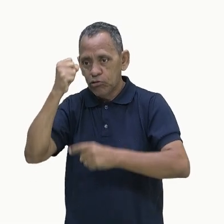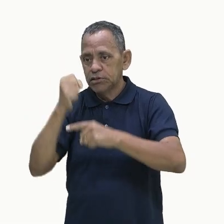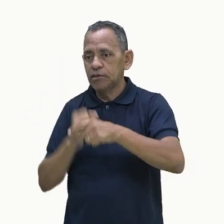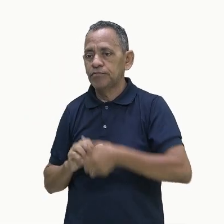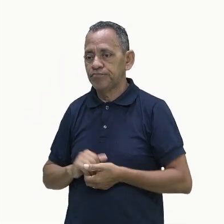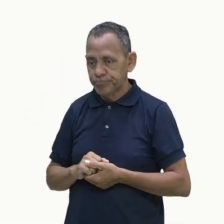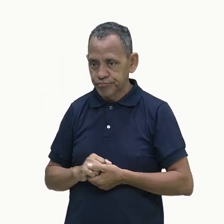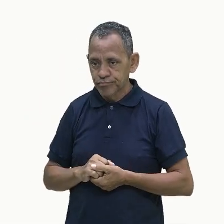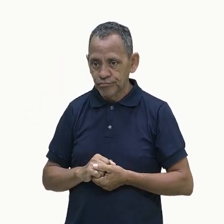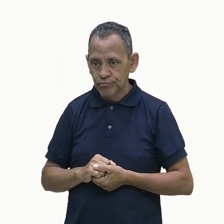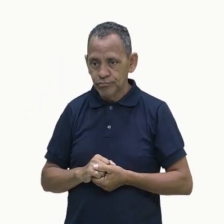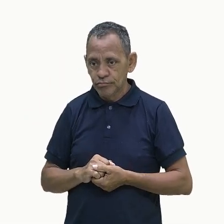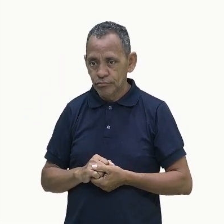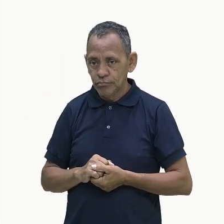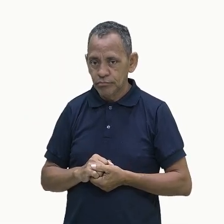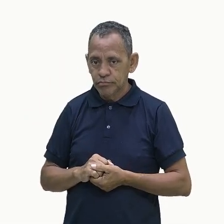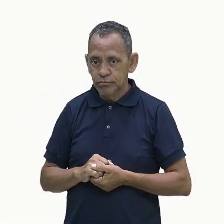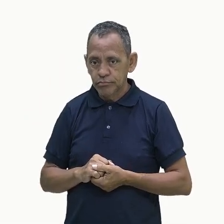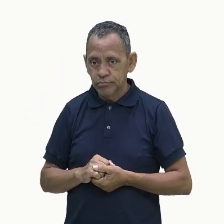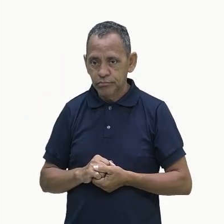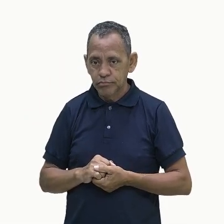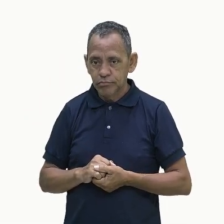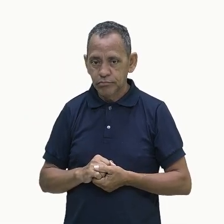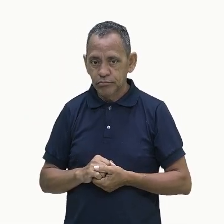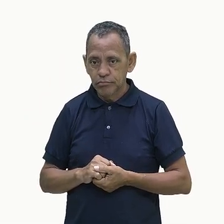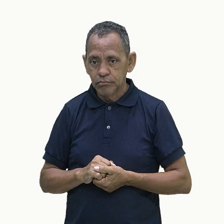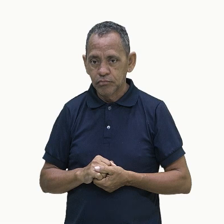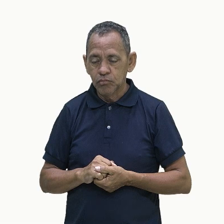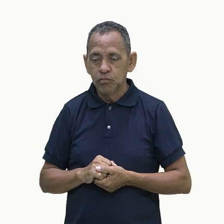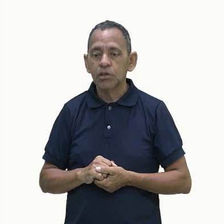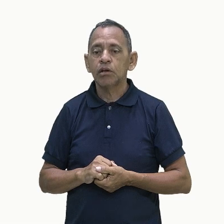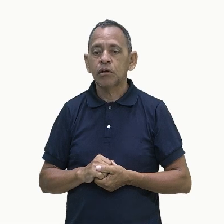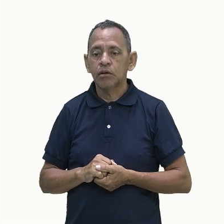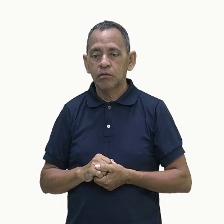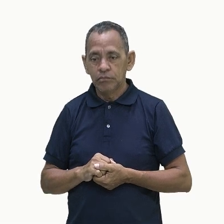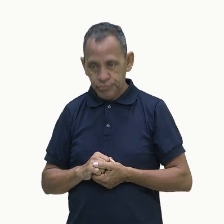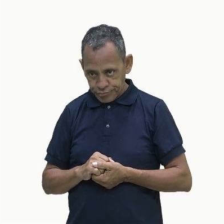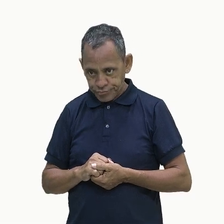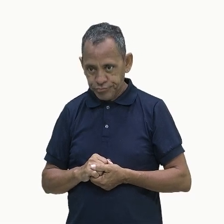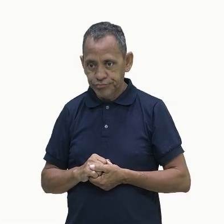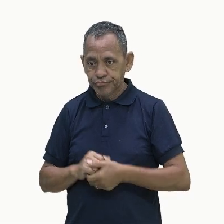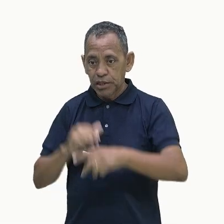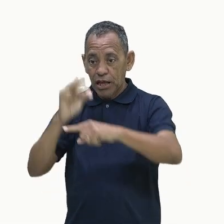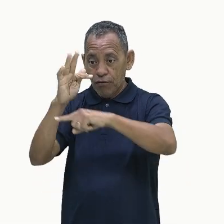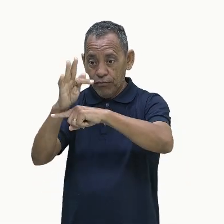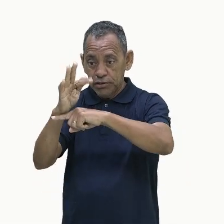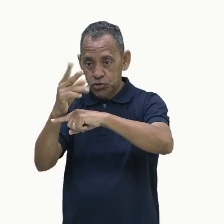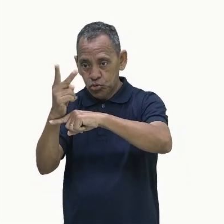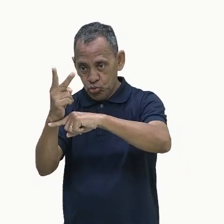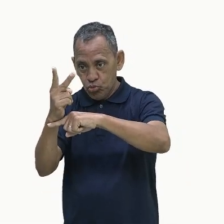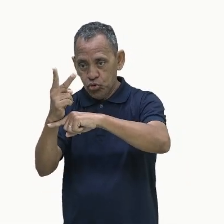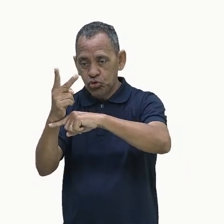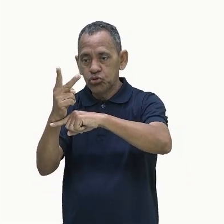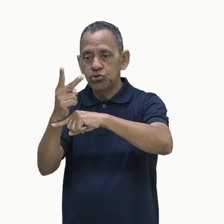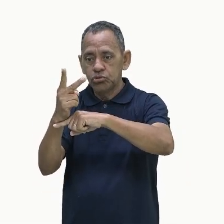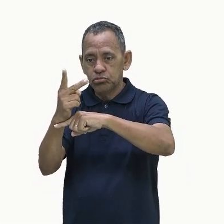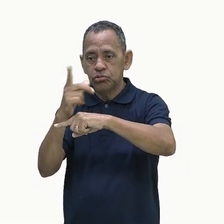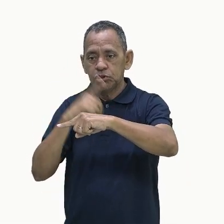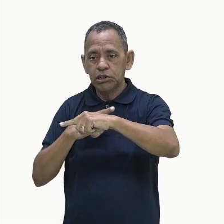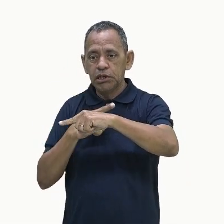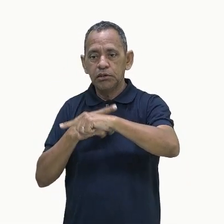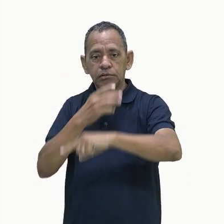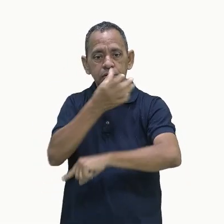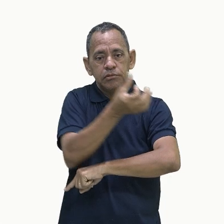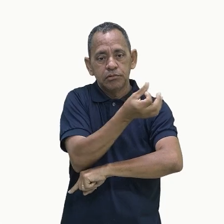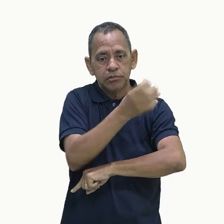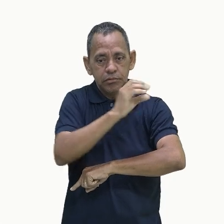F2 vale 600 newtons. Muito bem. Aí você tem,